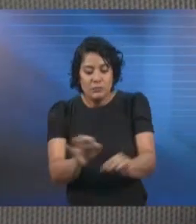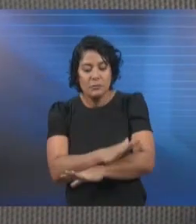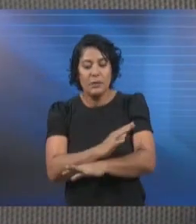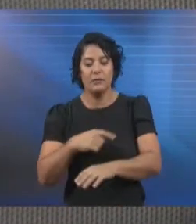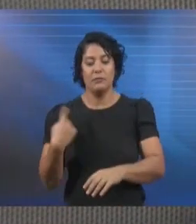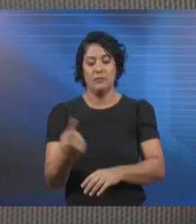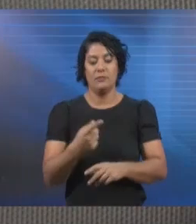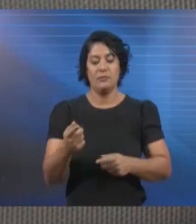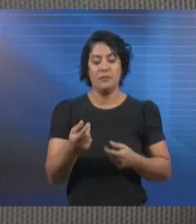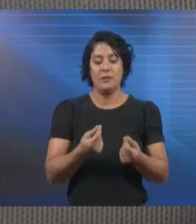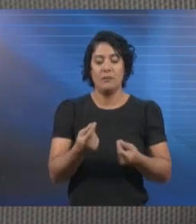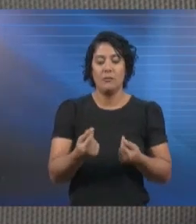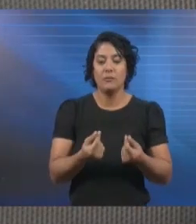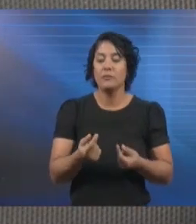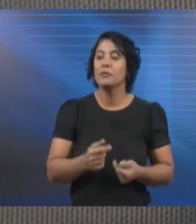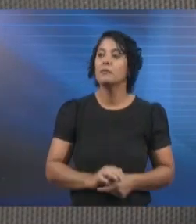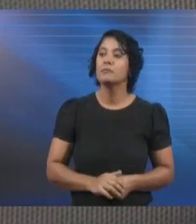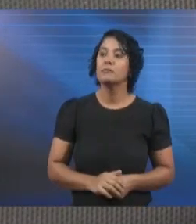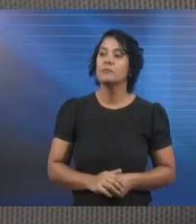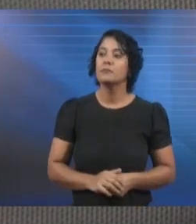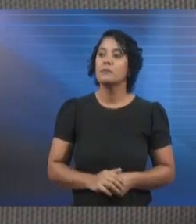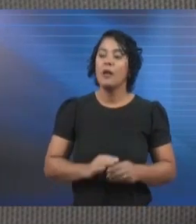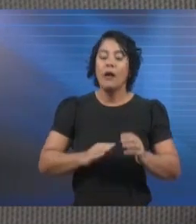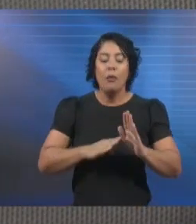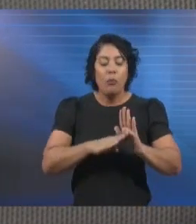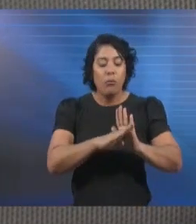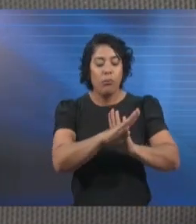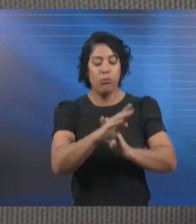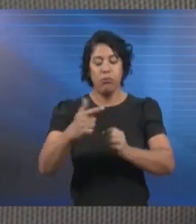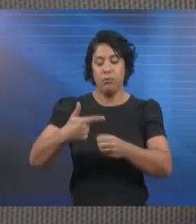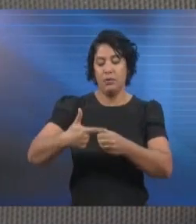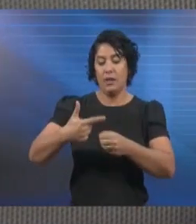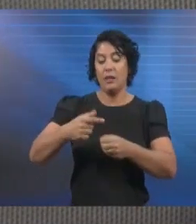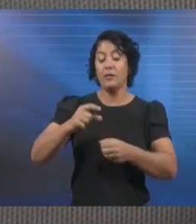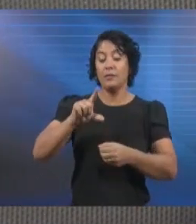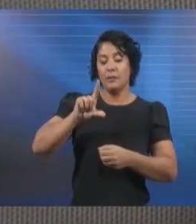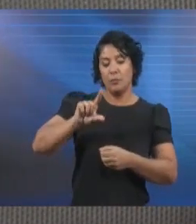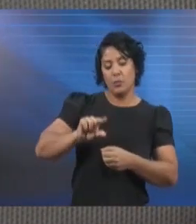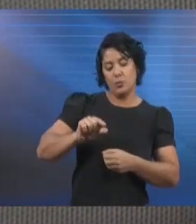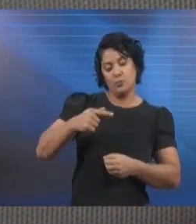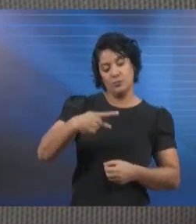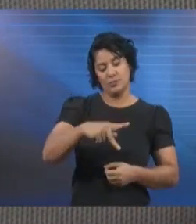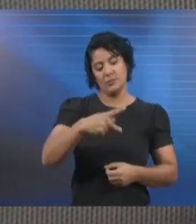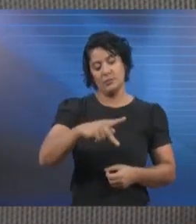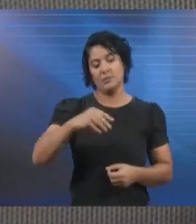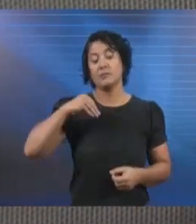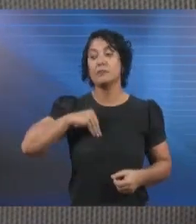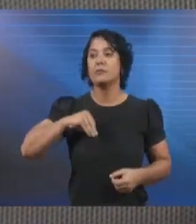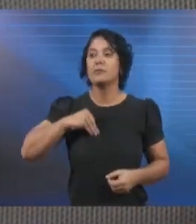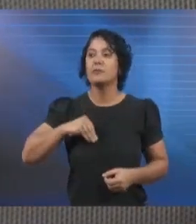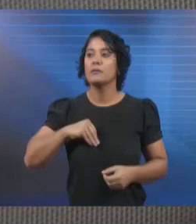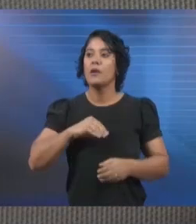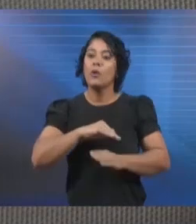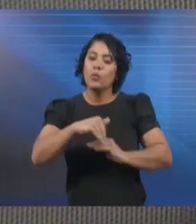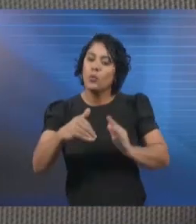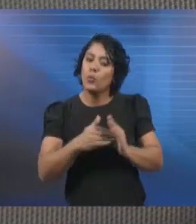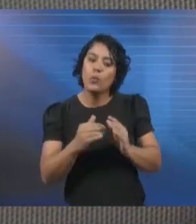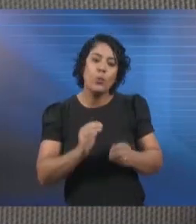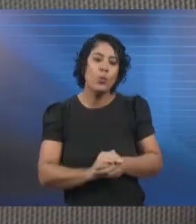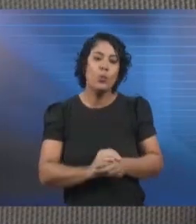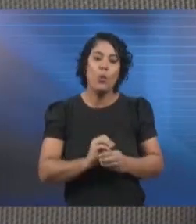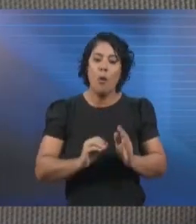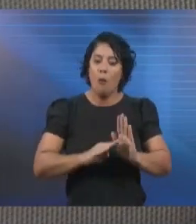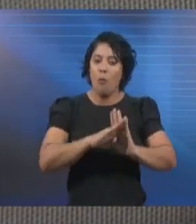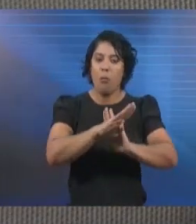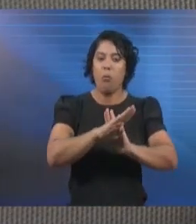nossa economia aumentou o combustível diminuiu o seu salário porque tudo vai aumentar o